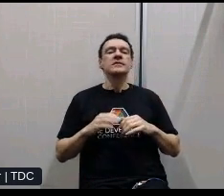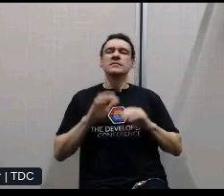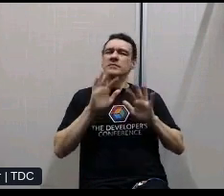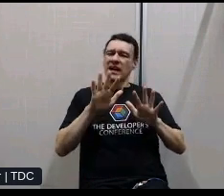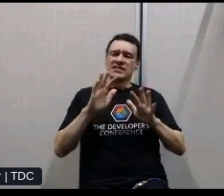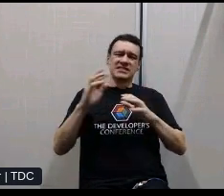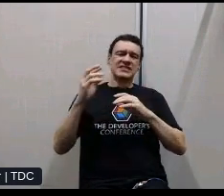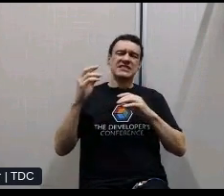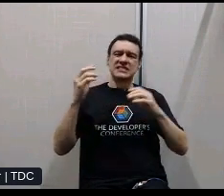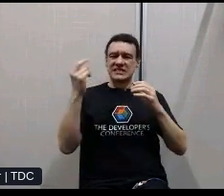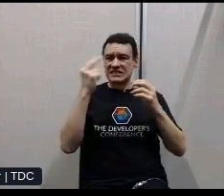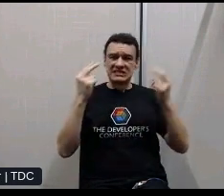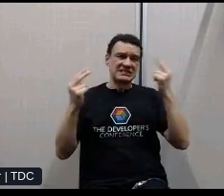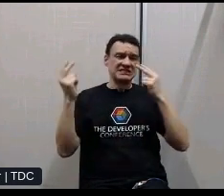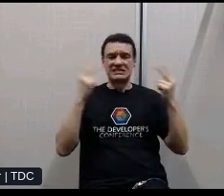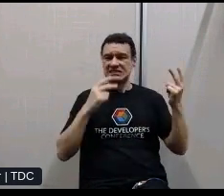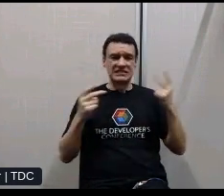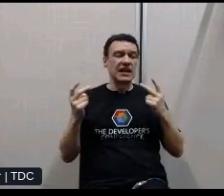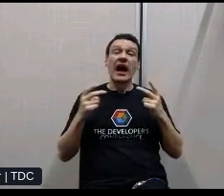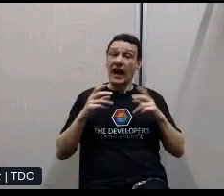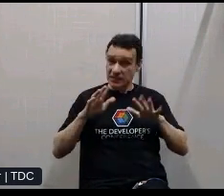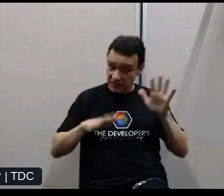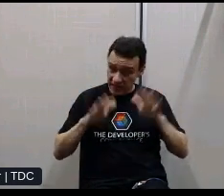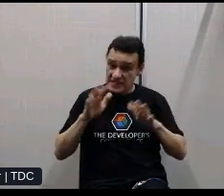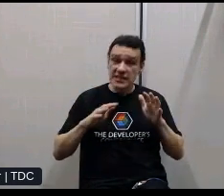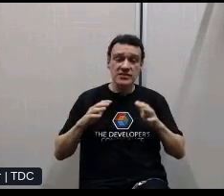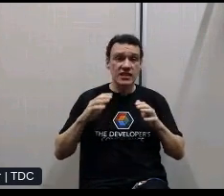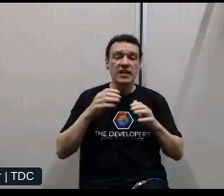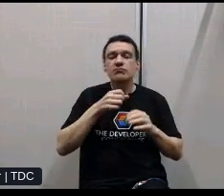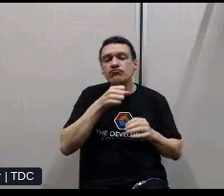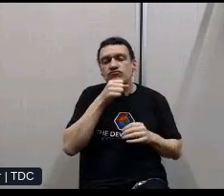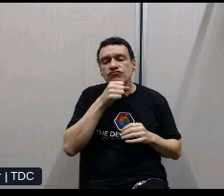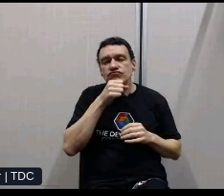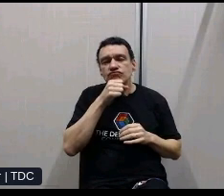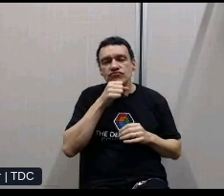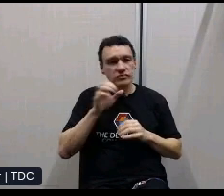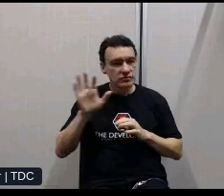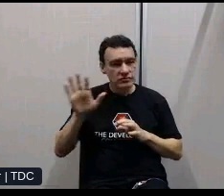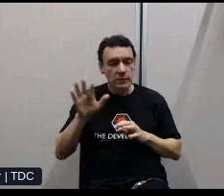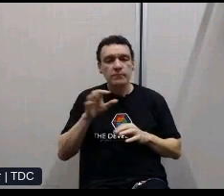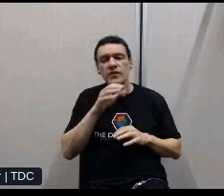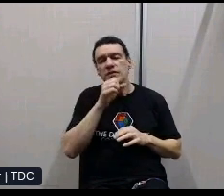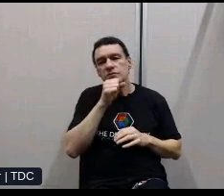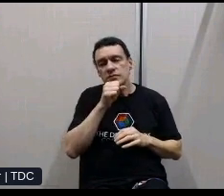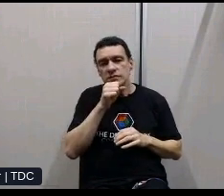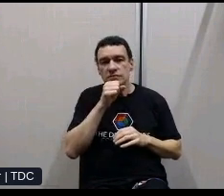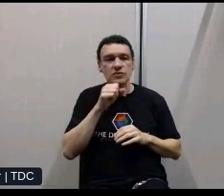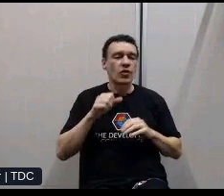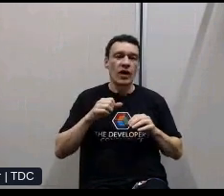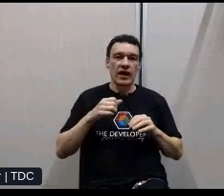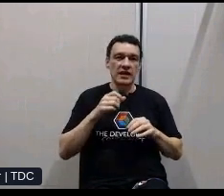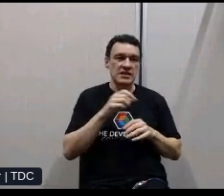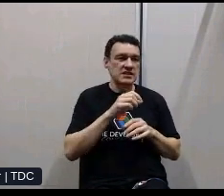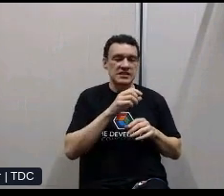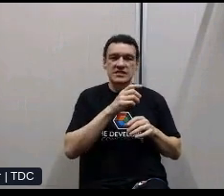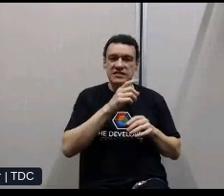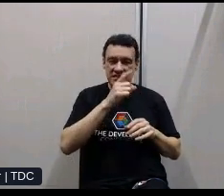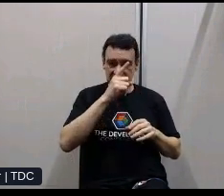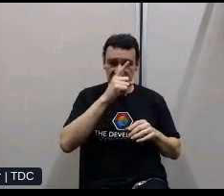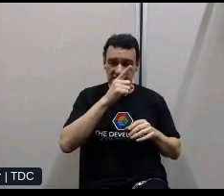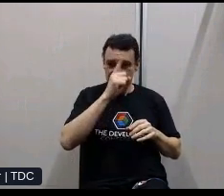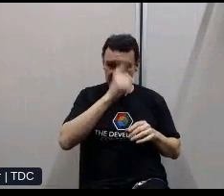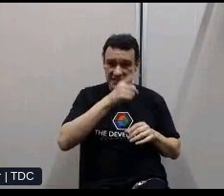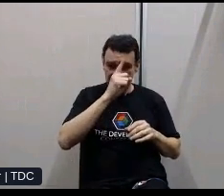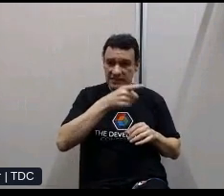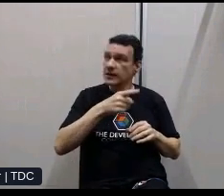se conseguir burlar e a família achar que ele está ali fazendo tudo certinho. Então, vale a pena vocês